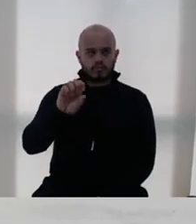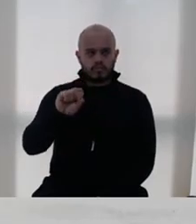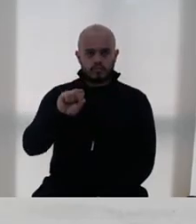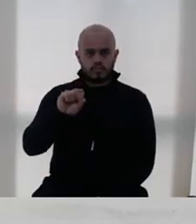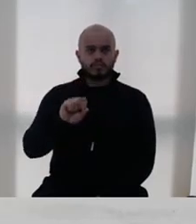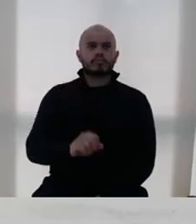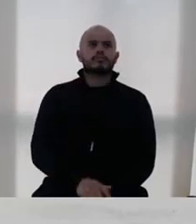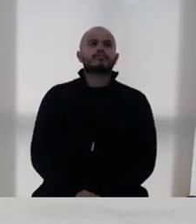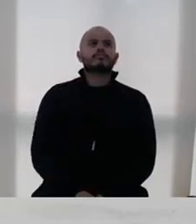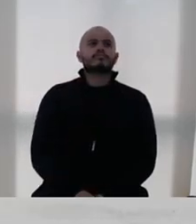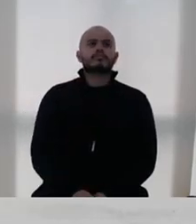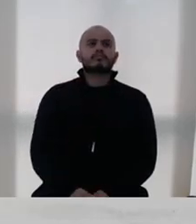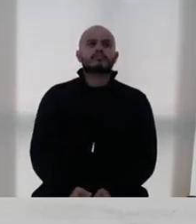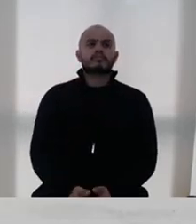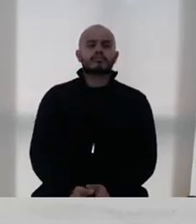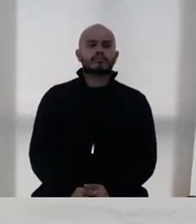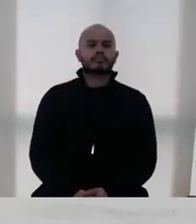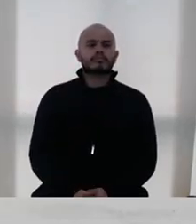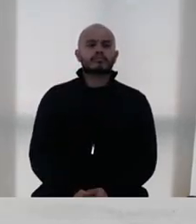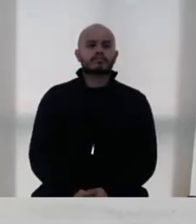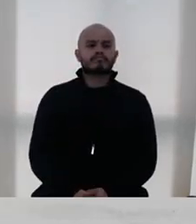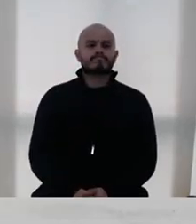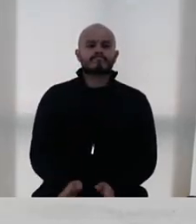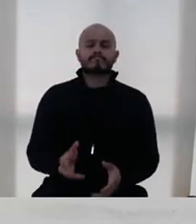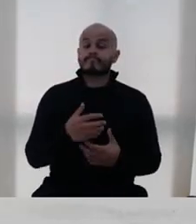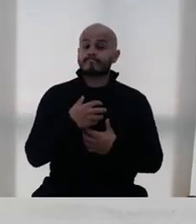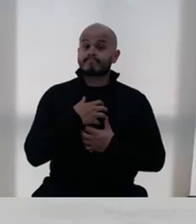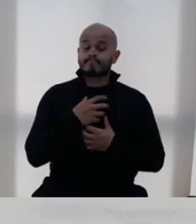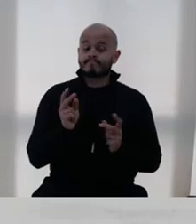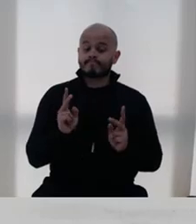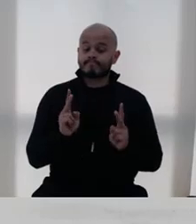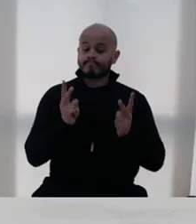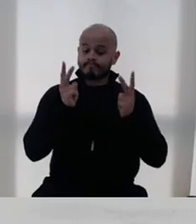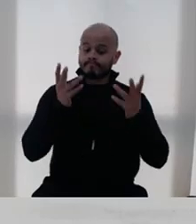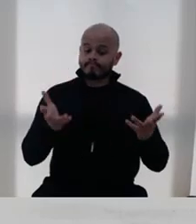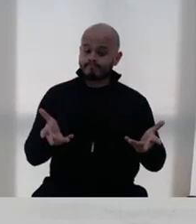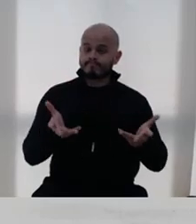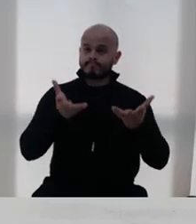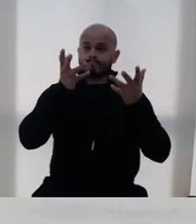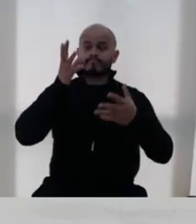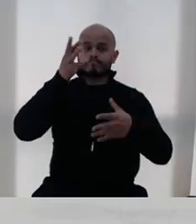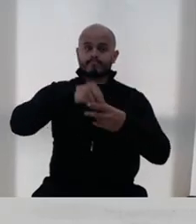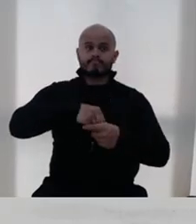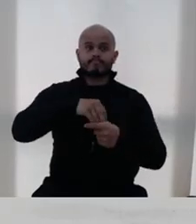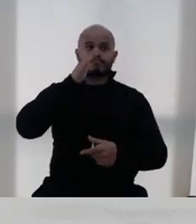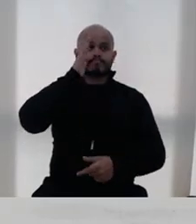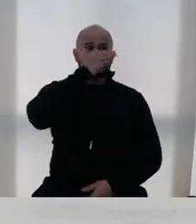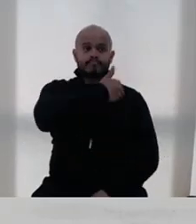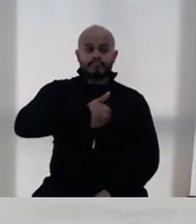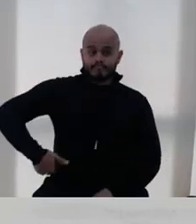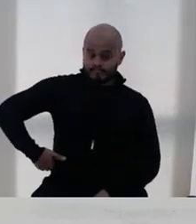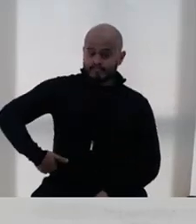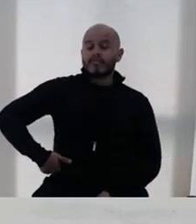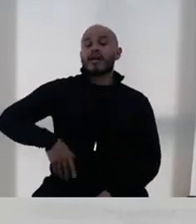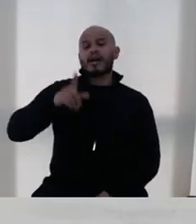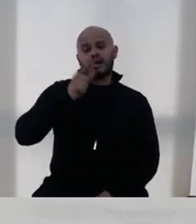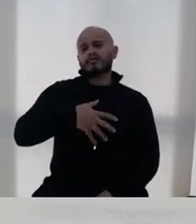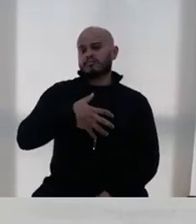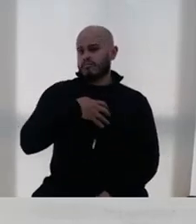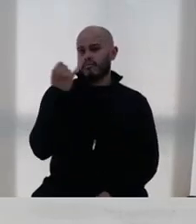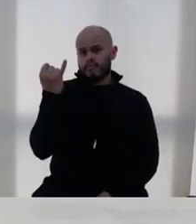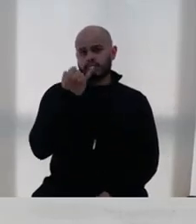Certamente, o sentimento de valorização do serviço público é um sentimento e um movimento importantes quando